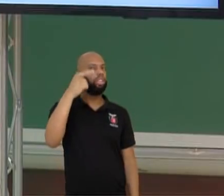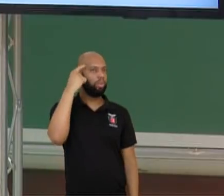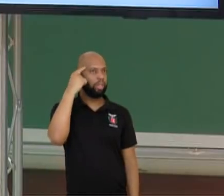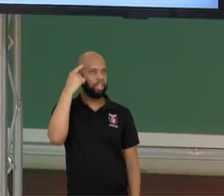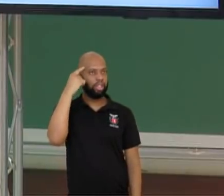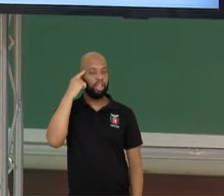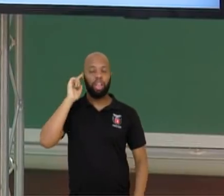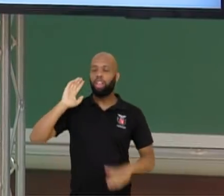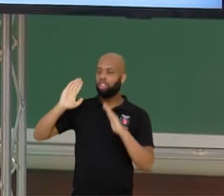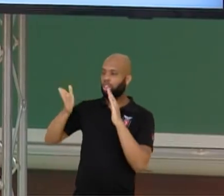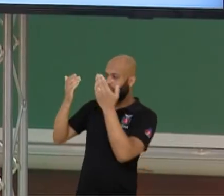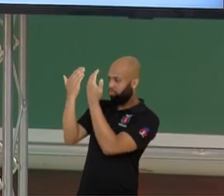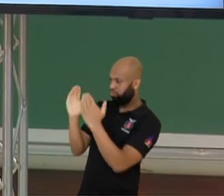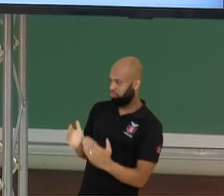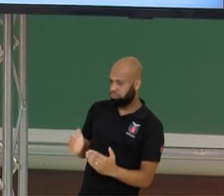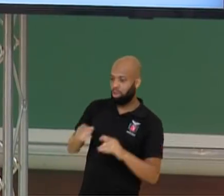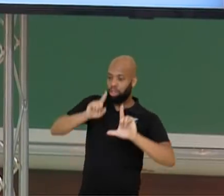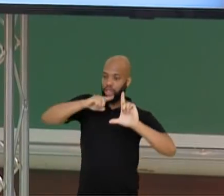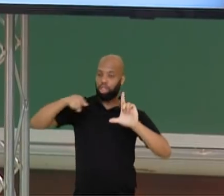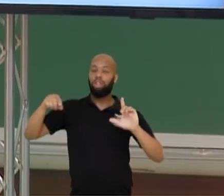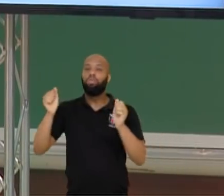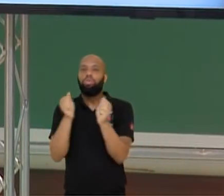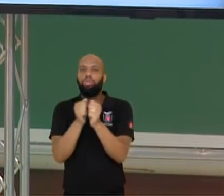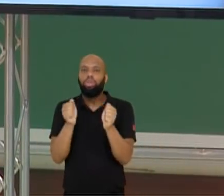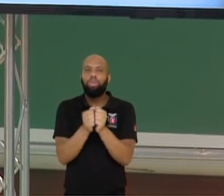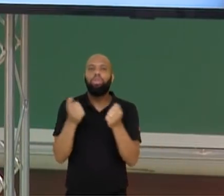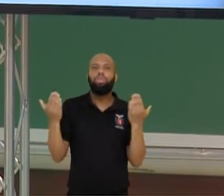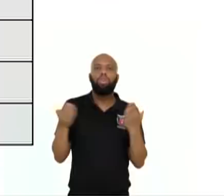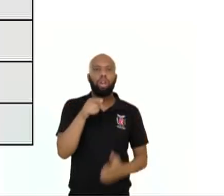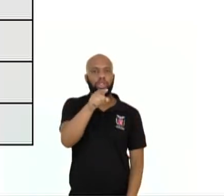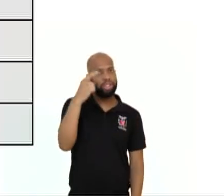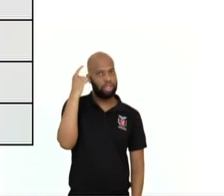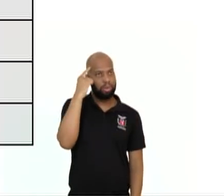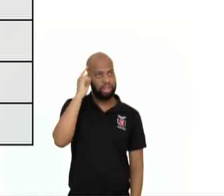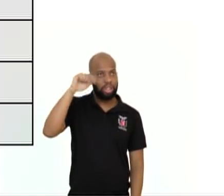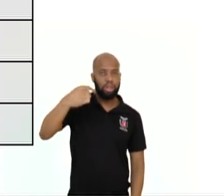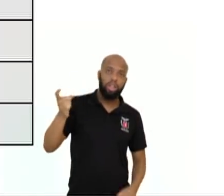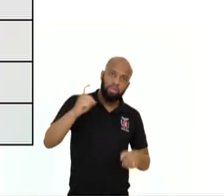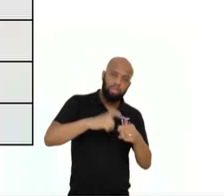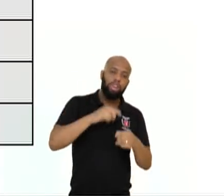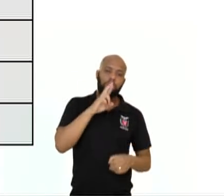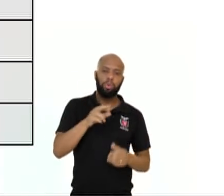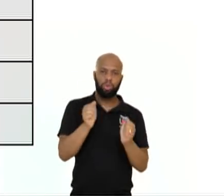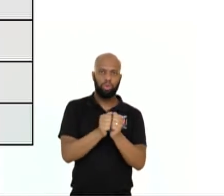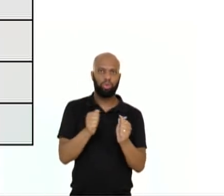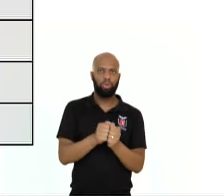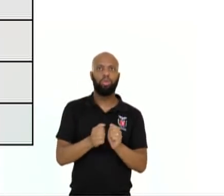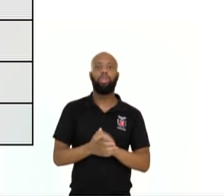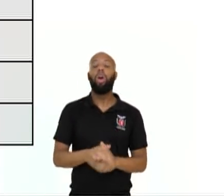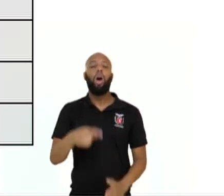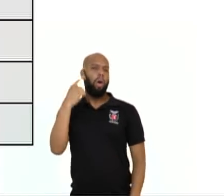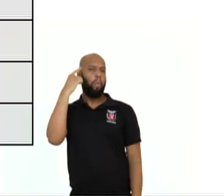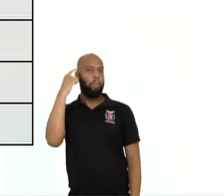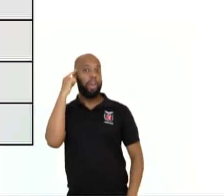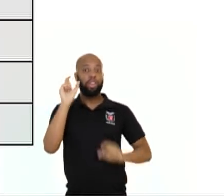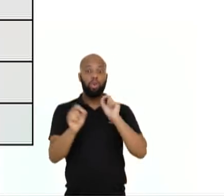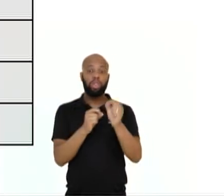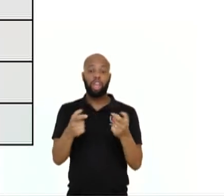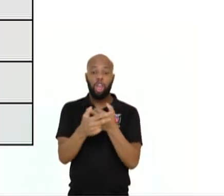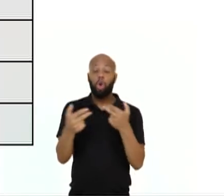pensarem. A gente já analisou o gráfico junto, tá? Vocês vão pensar aqui e a gente volta a responder junto. Pense uma vantagem e